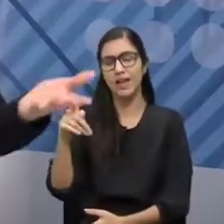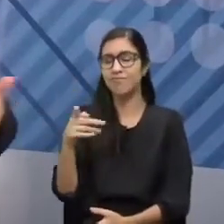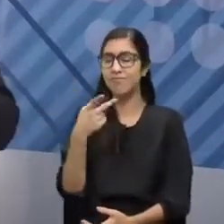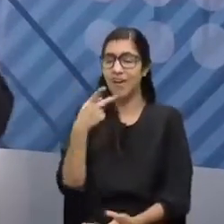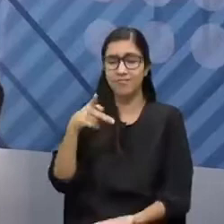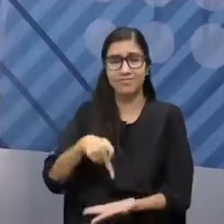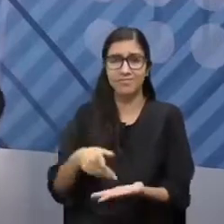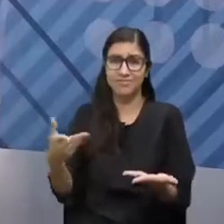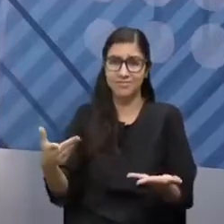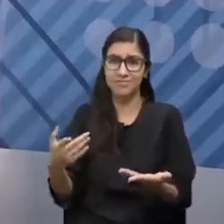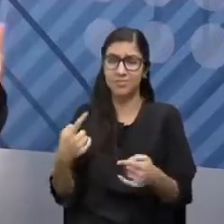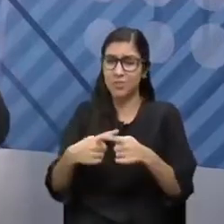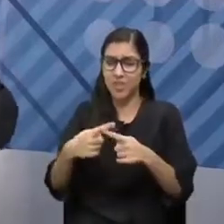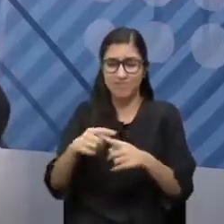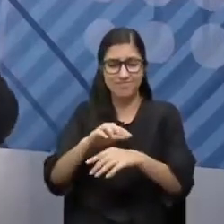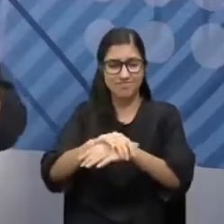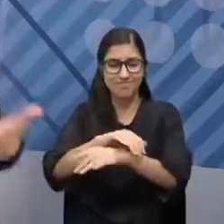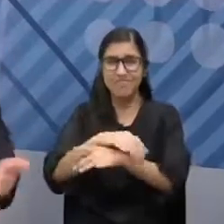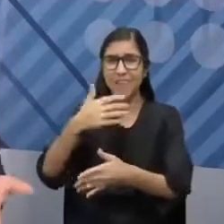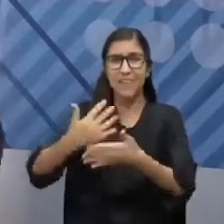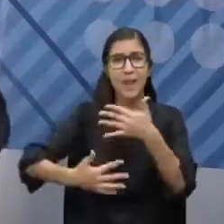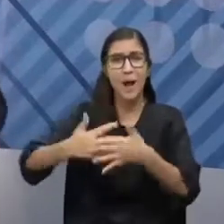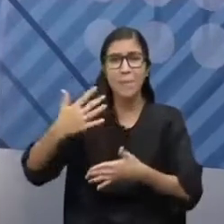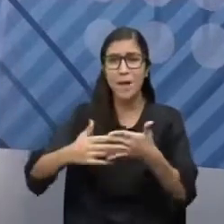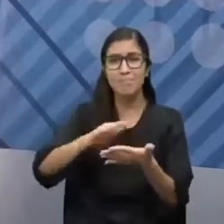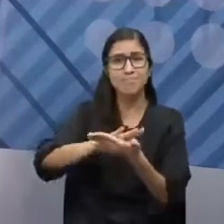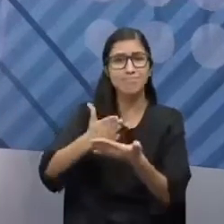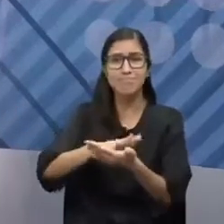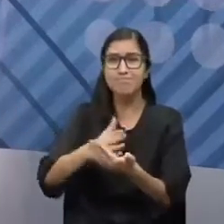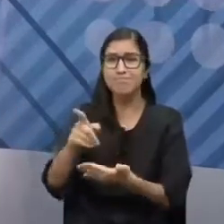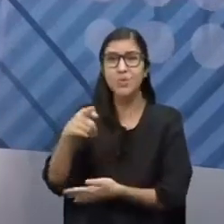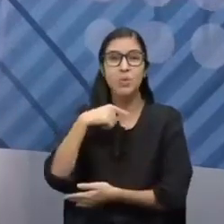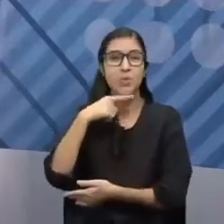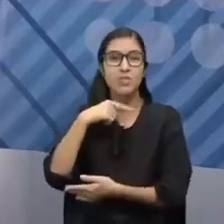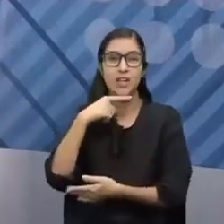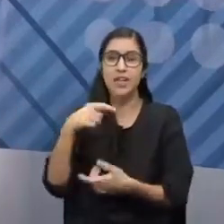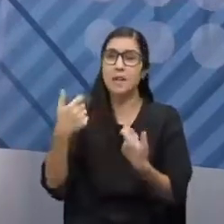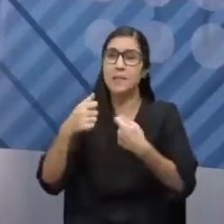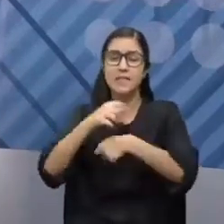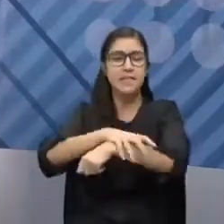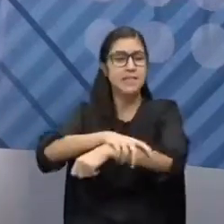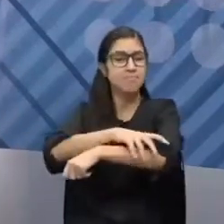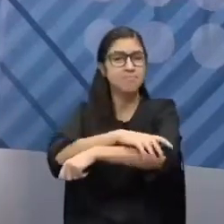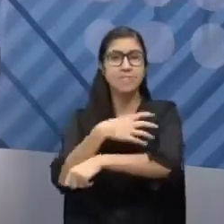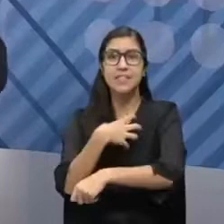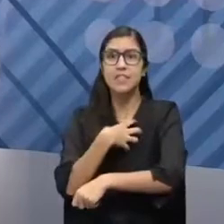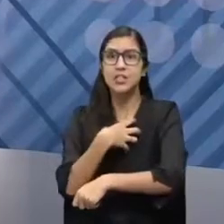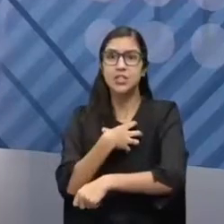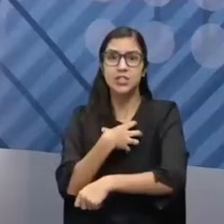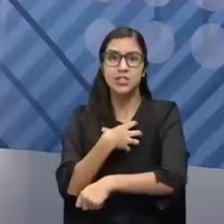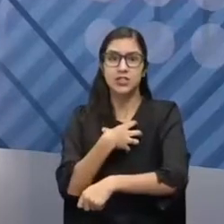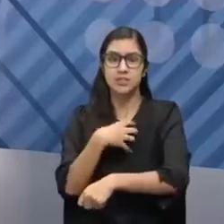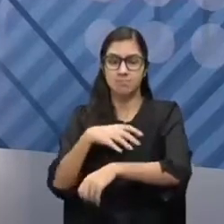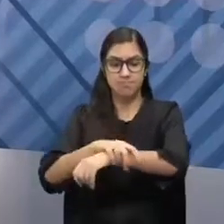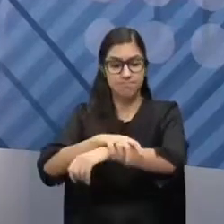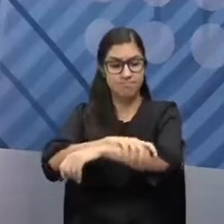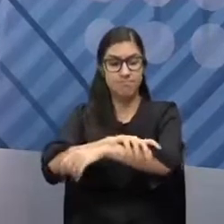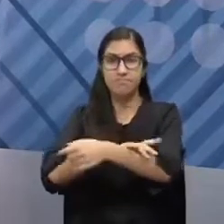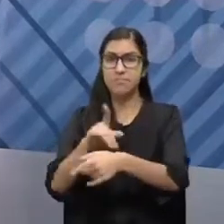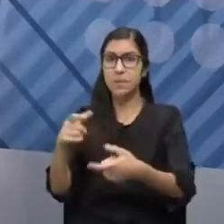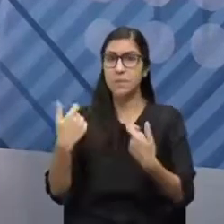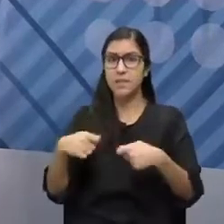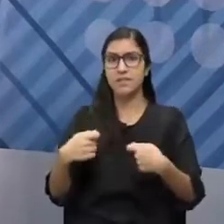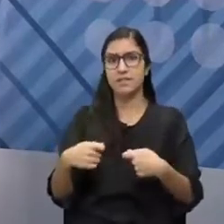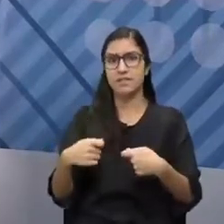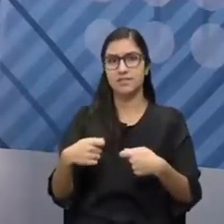ela estava completamente atrapalhando, porque ele precisava me tocar e me sentir muito mais a minha pele do que a